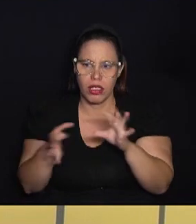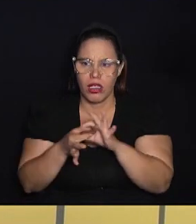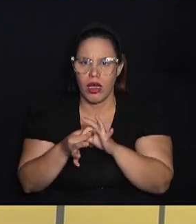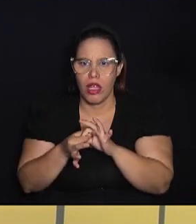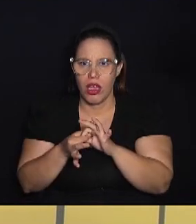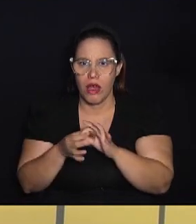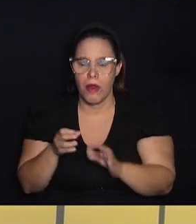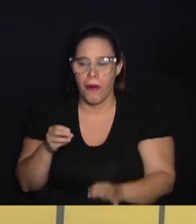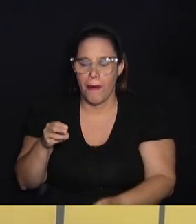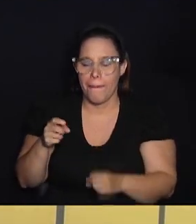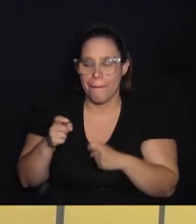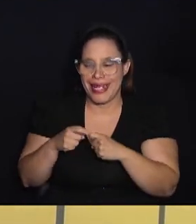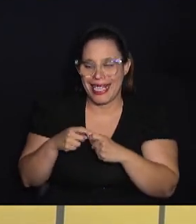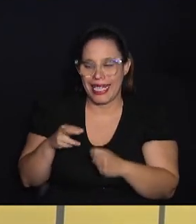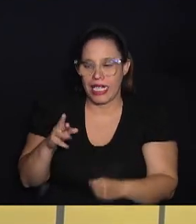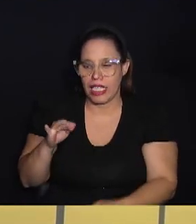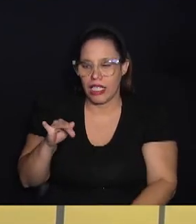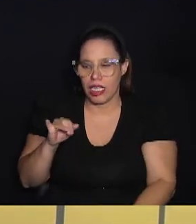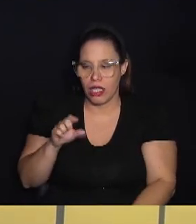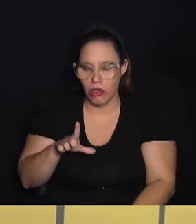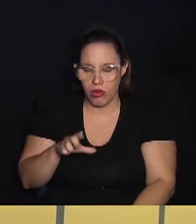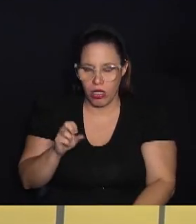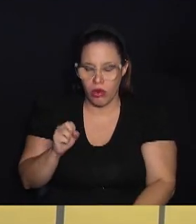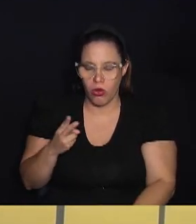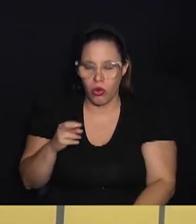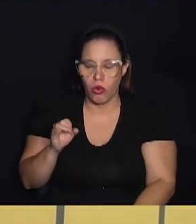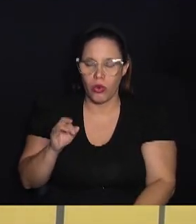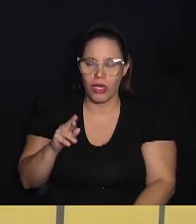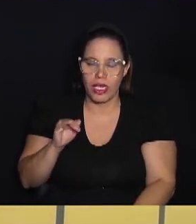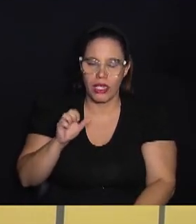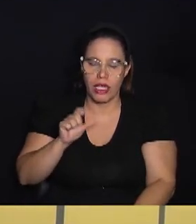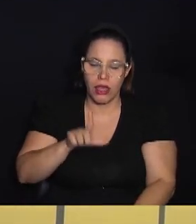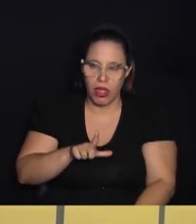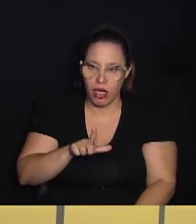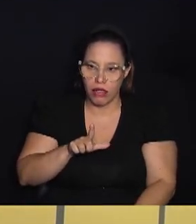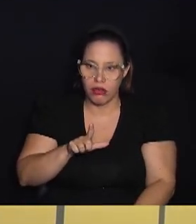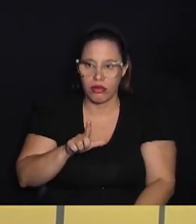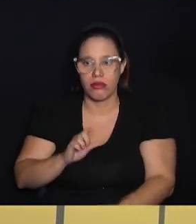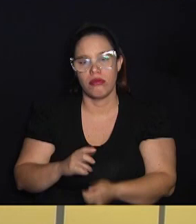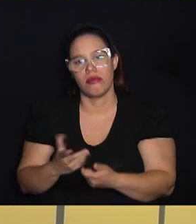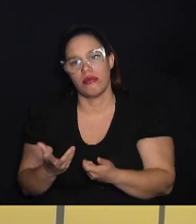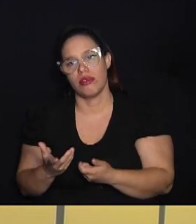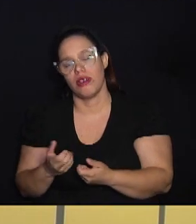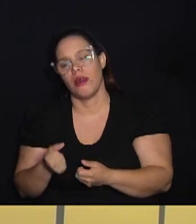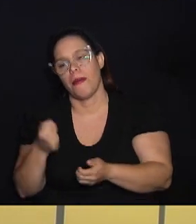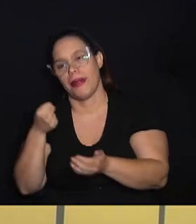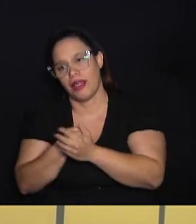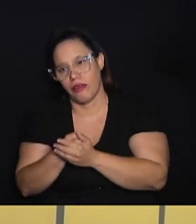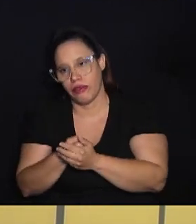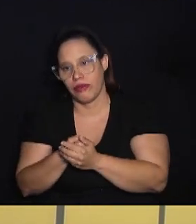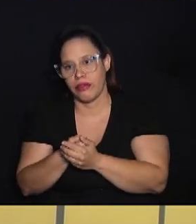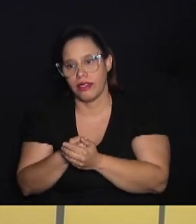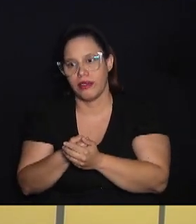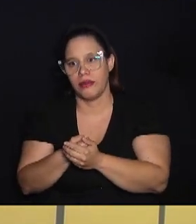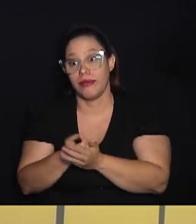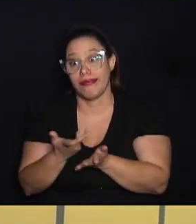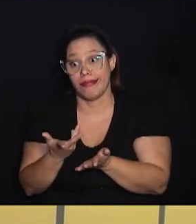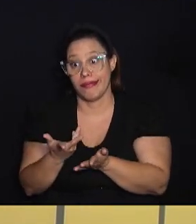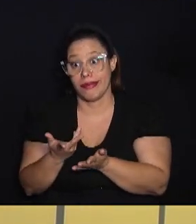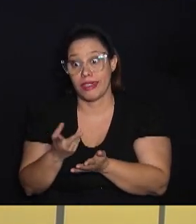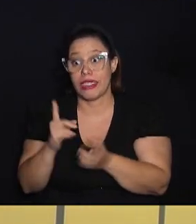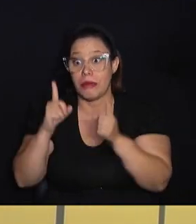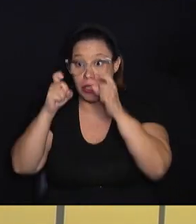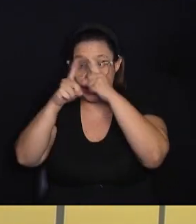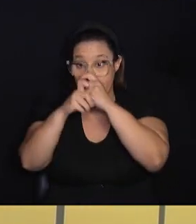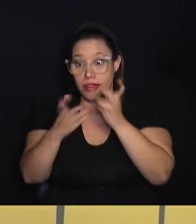tradicional ou ocidental enfim hegemônica Talvez seja um nome melhor mais sólida assim aí eu acho que é mais